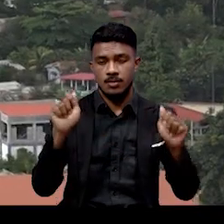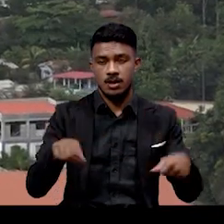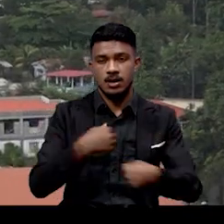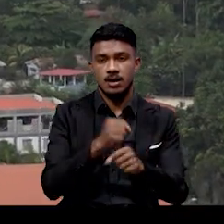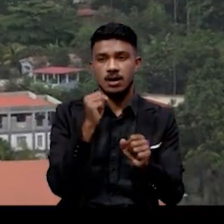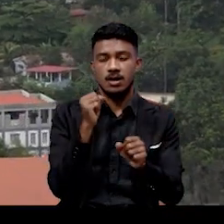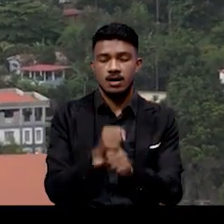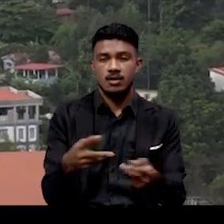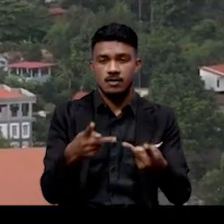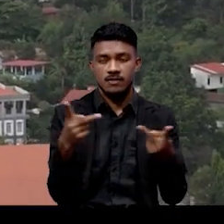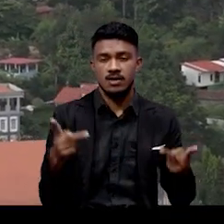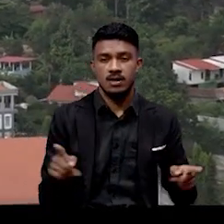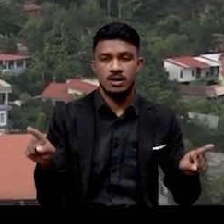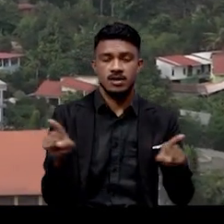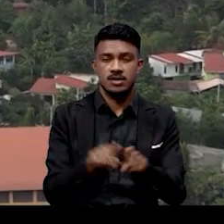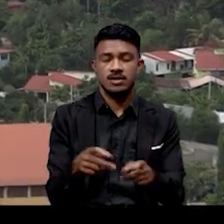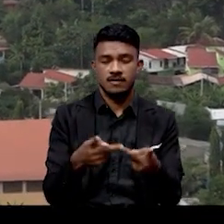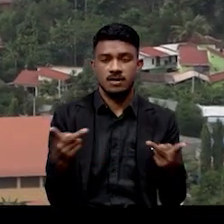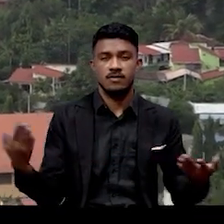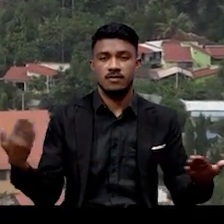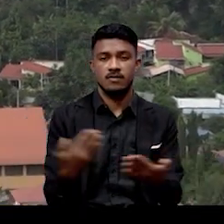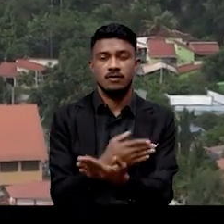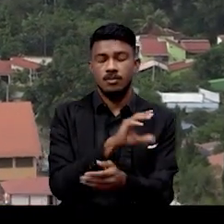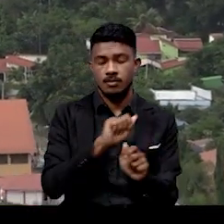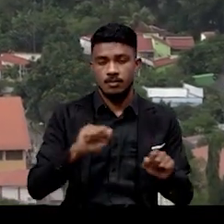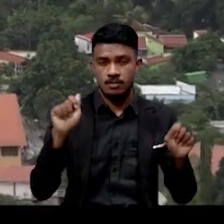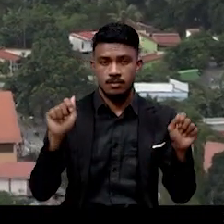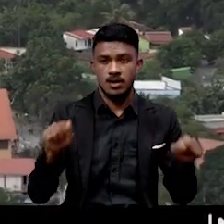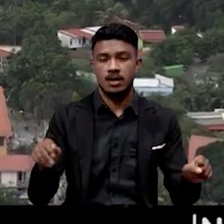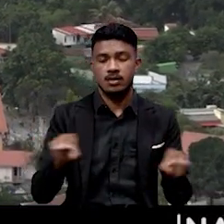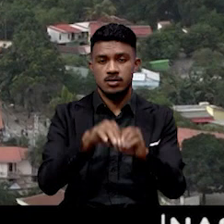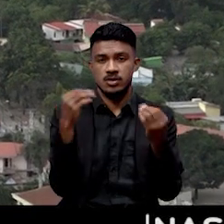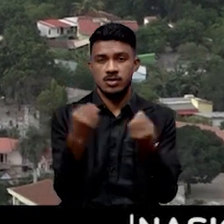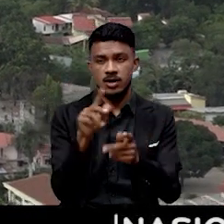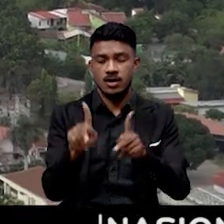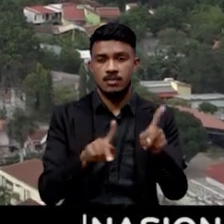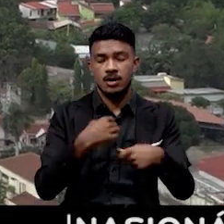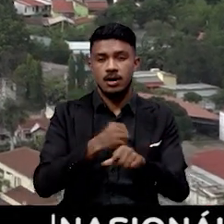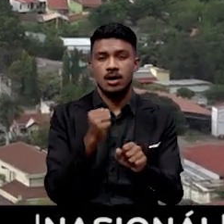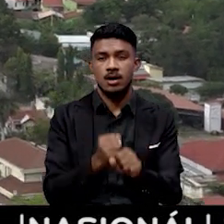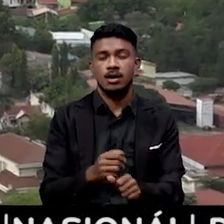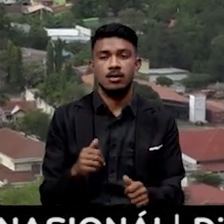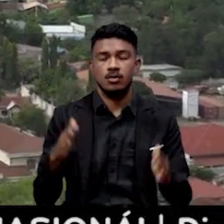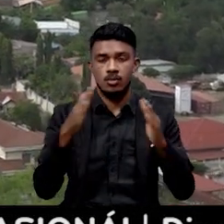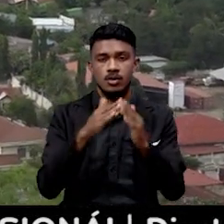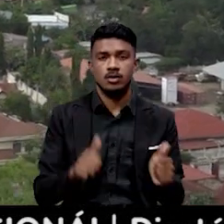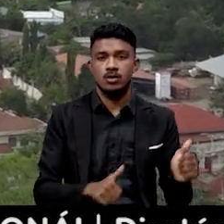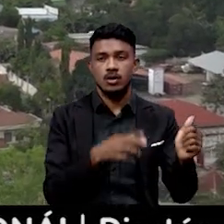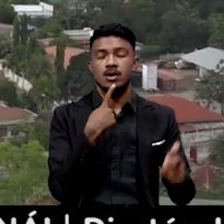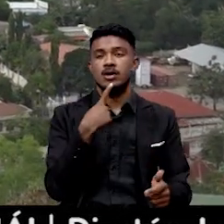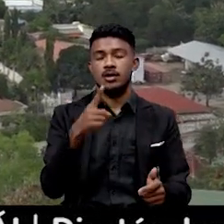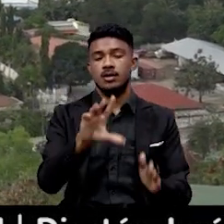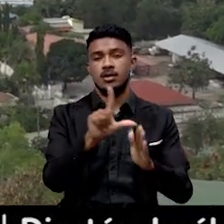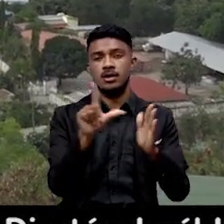criar habitação nesse bairro Fon, onde organiza a comunidade Sira bele halo uma tur ordem, liu muda a